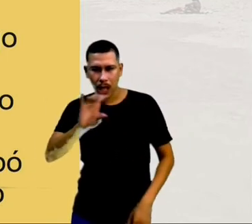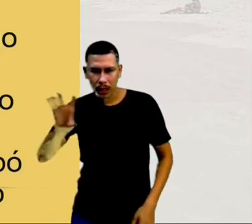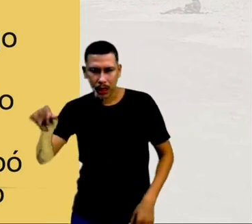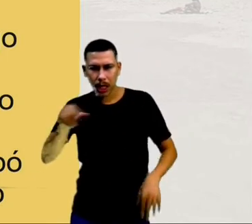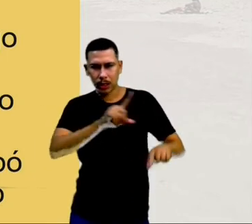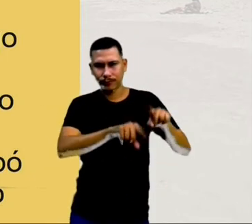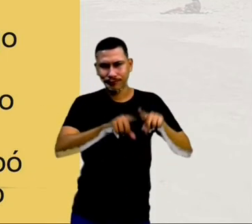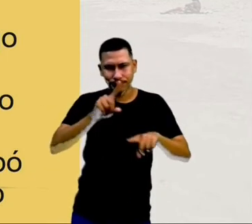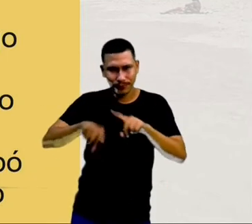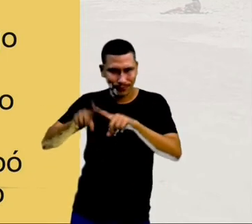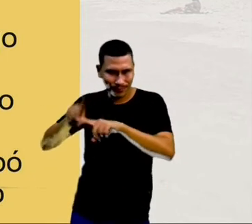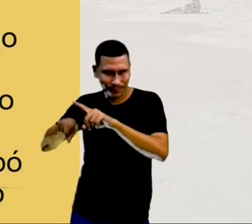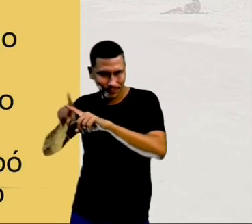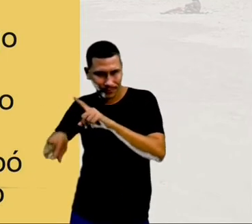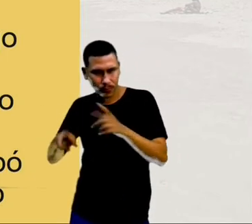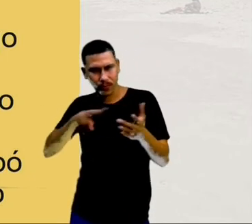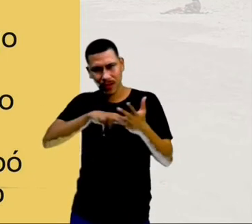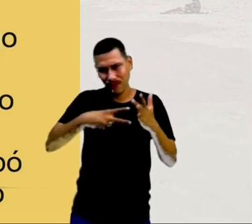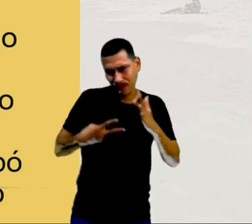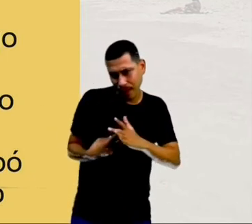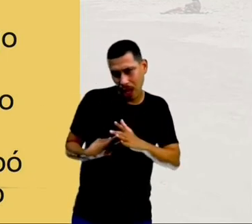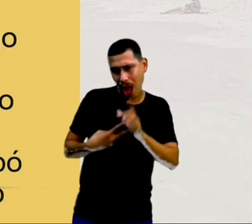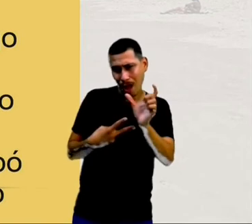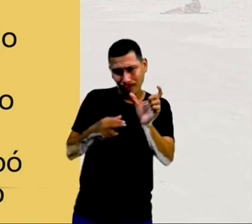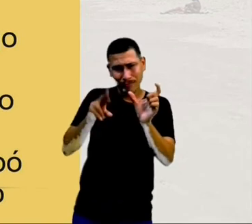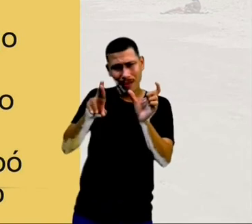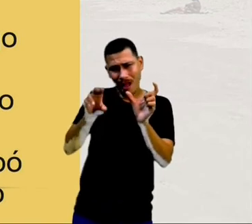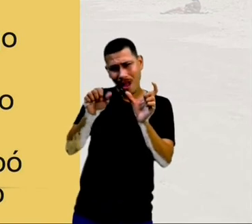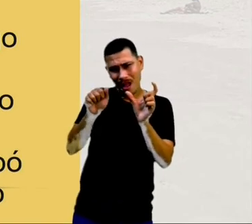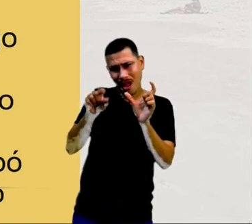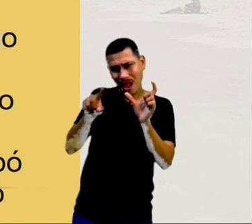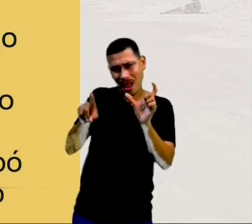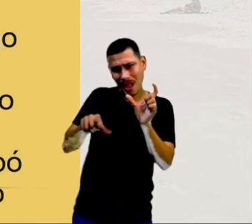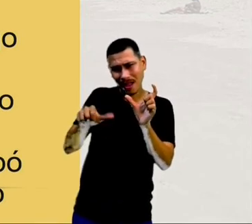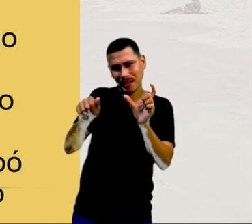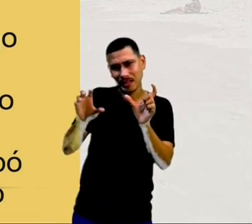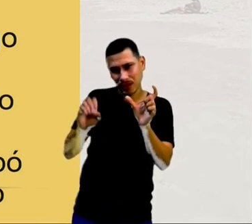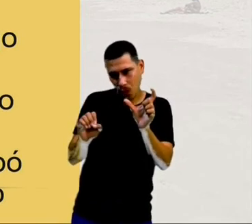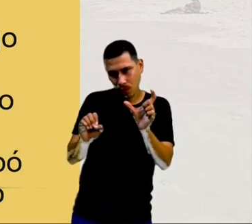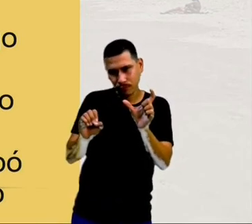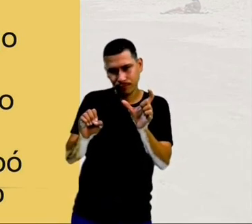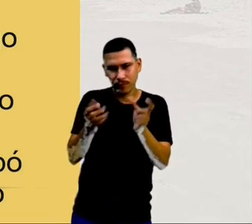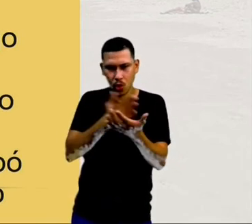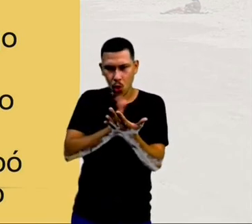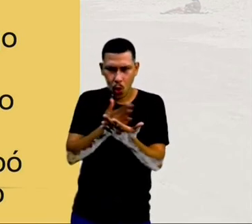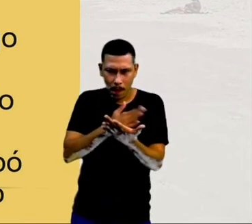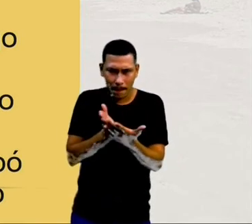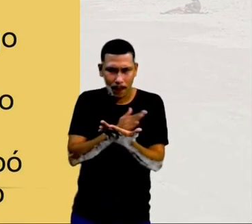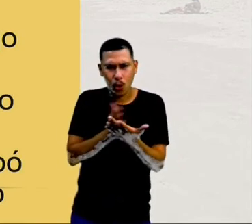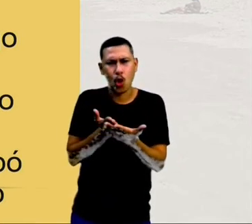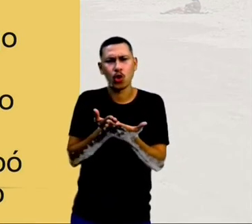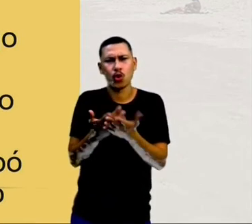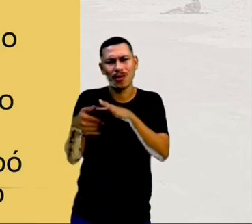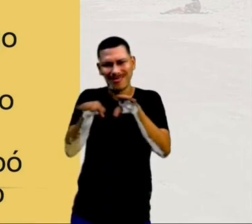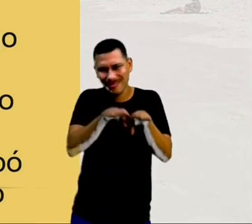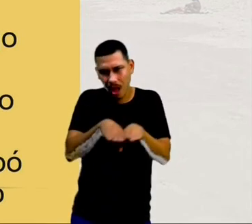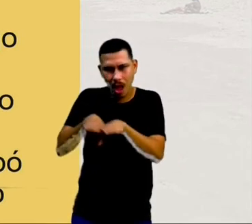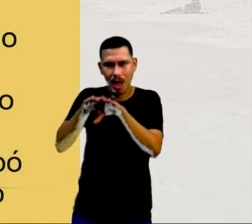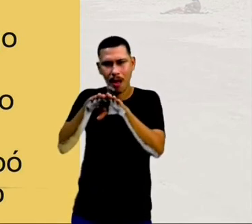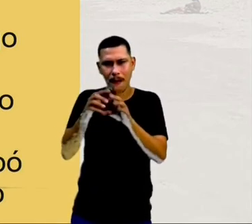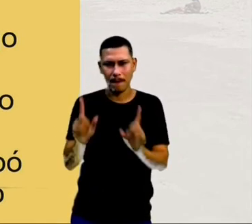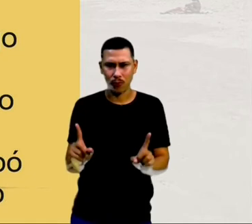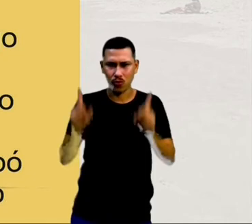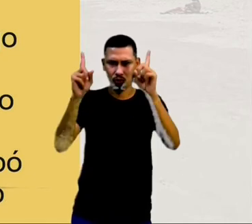3 vezes é justamente a razão. E para que as receitas elas fiquem proporcionais, a gente vai